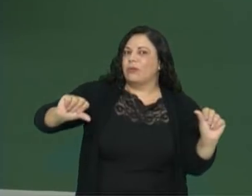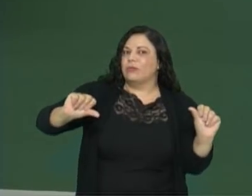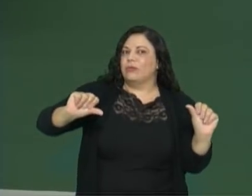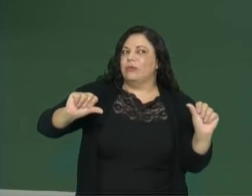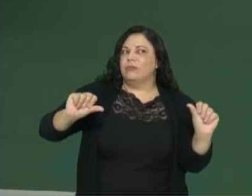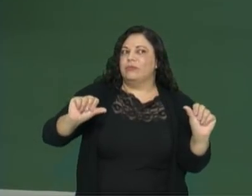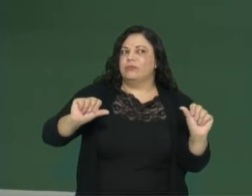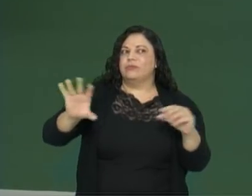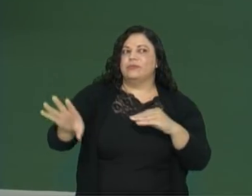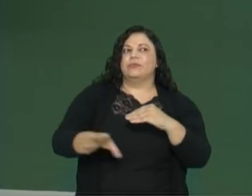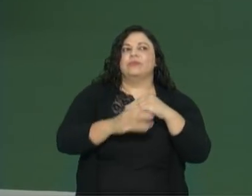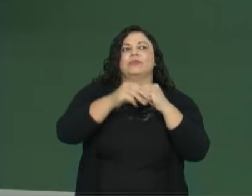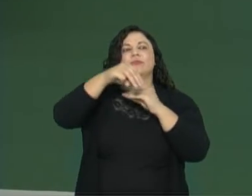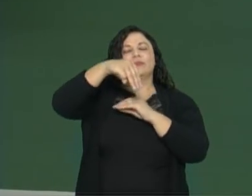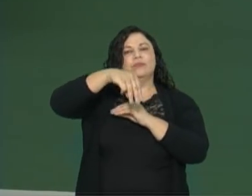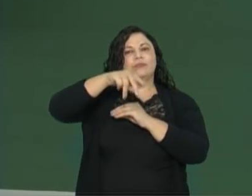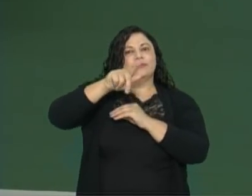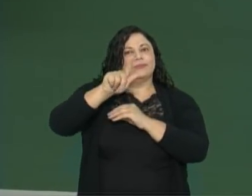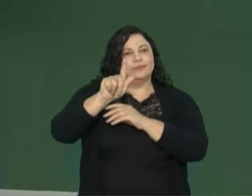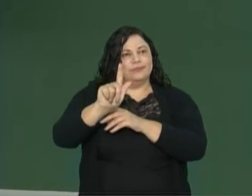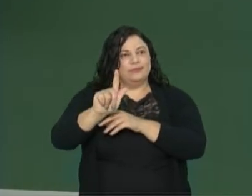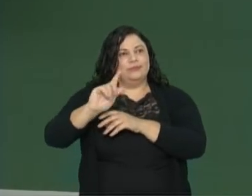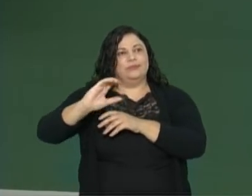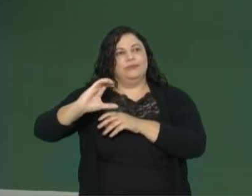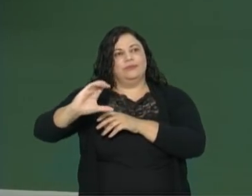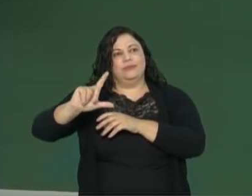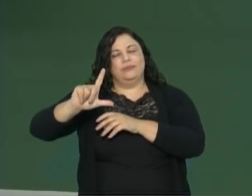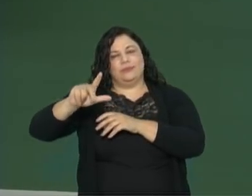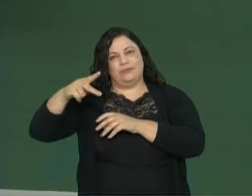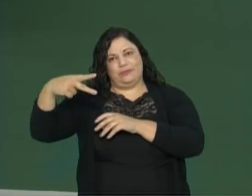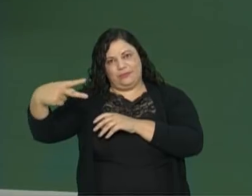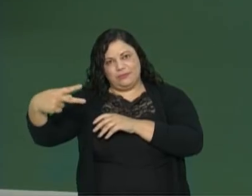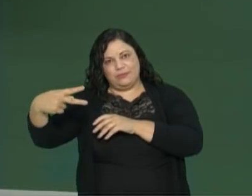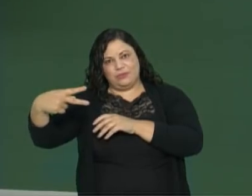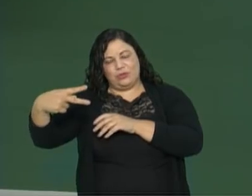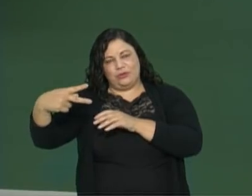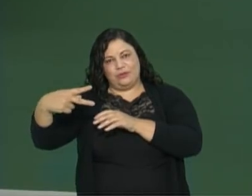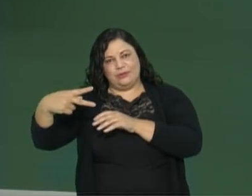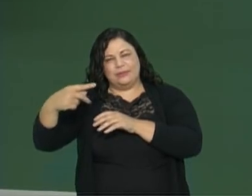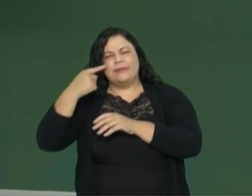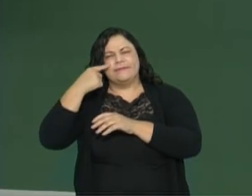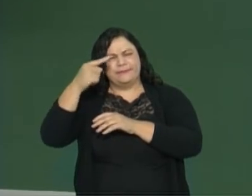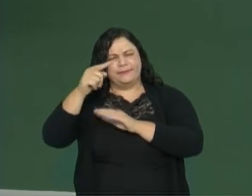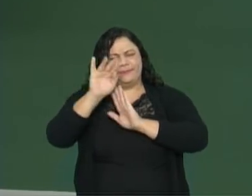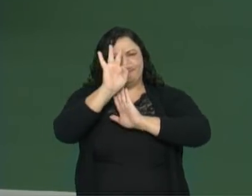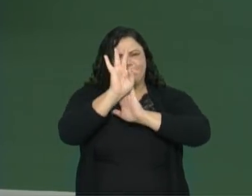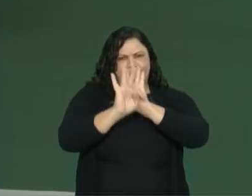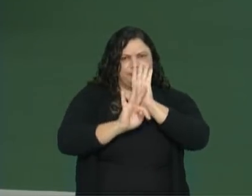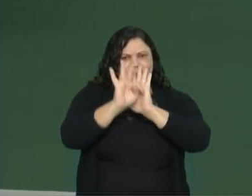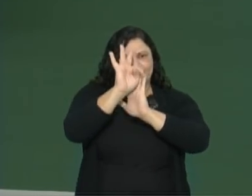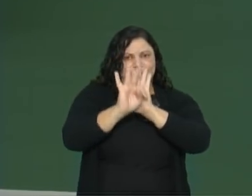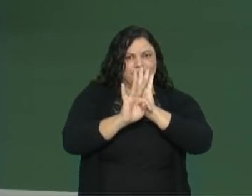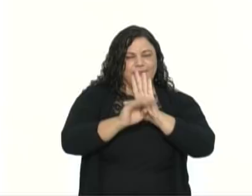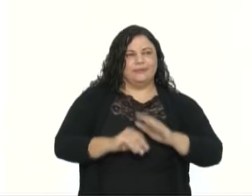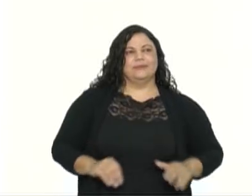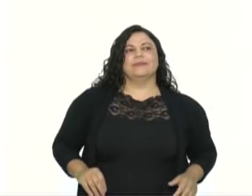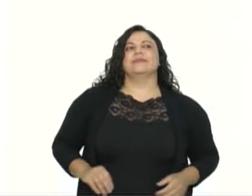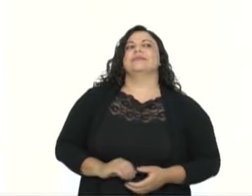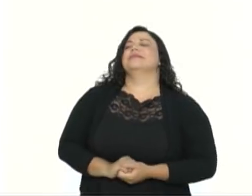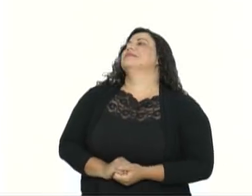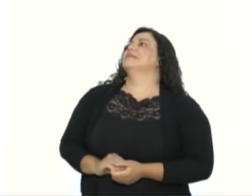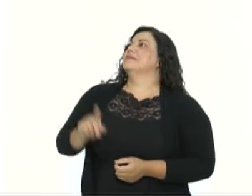magnésio. Acompanharam esse raciocínio? Vamos pegar o texto bonitinho novamente? Olá, para a letra